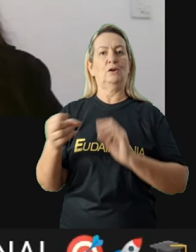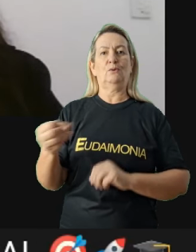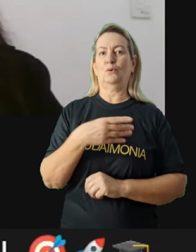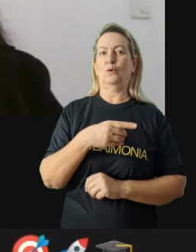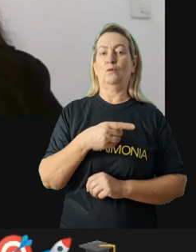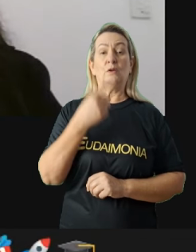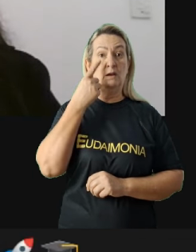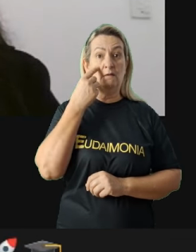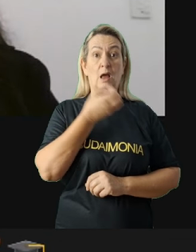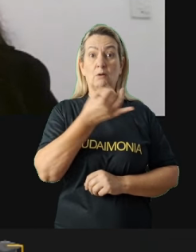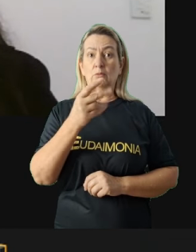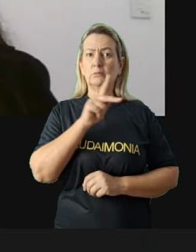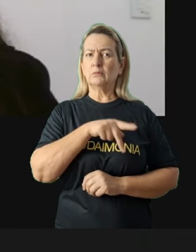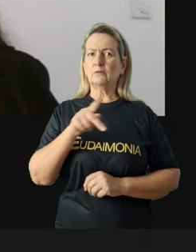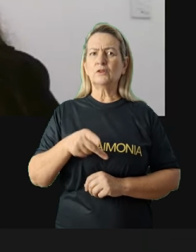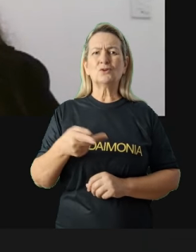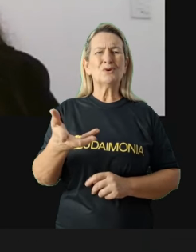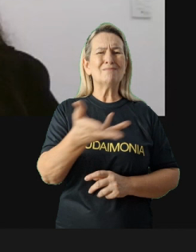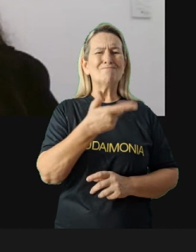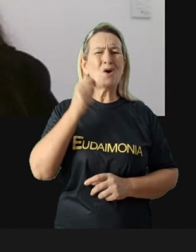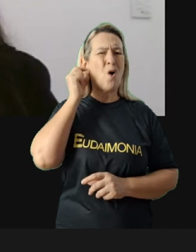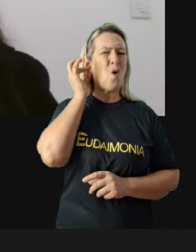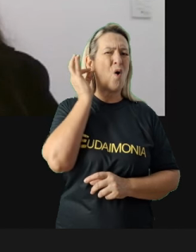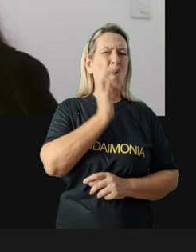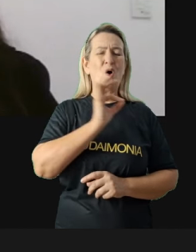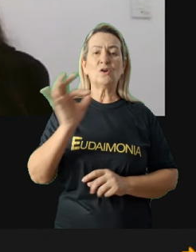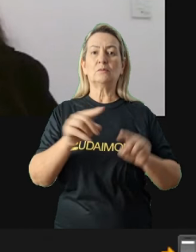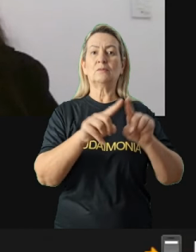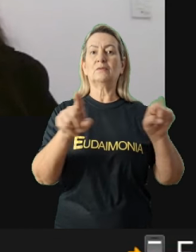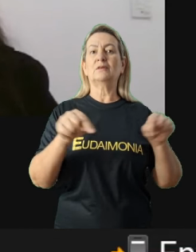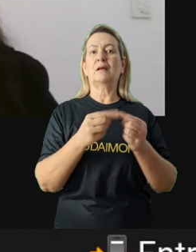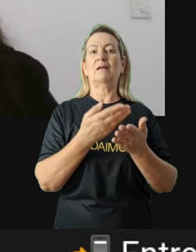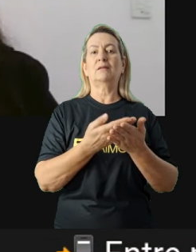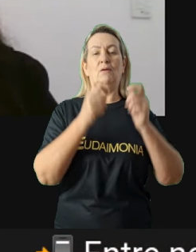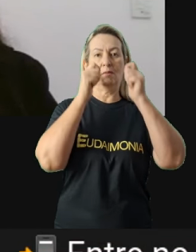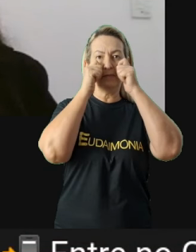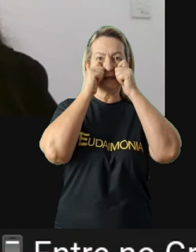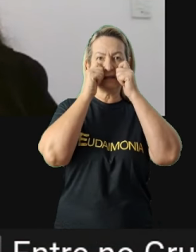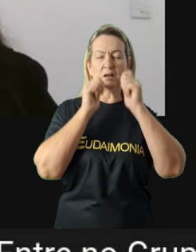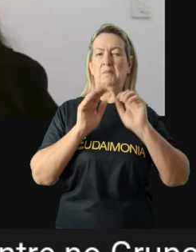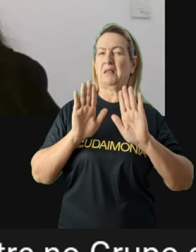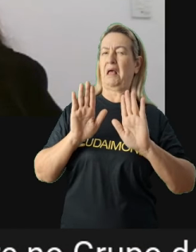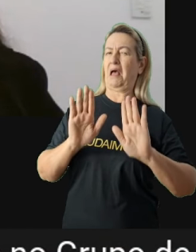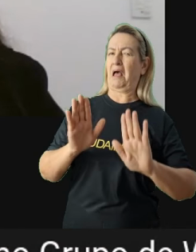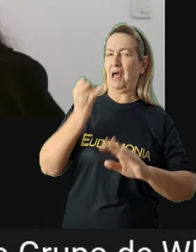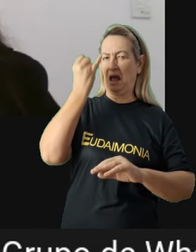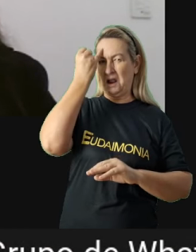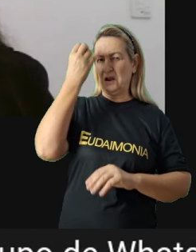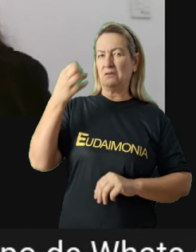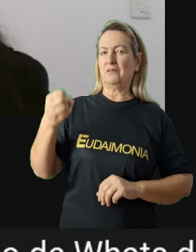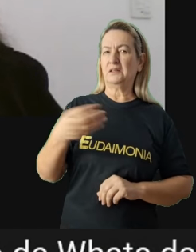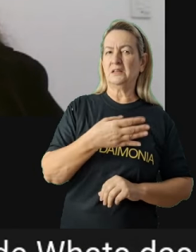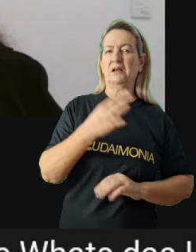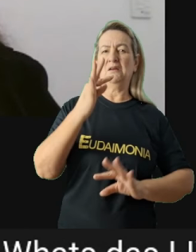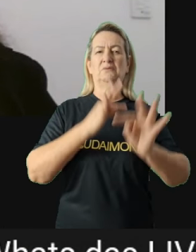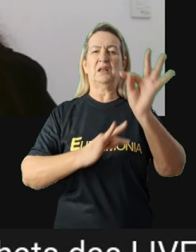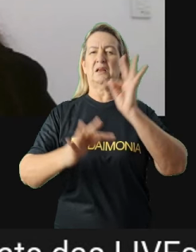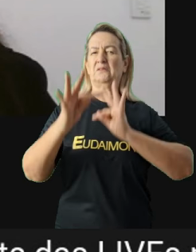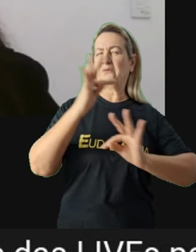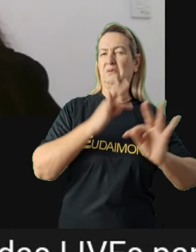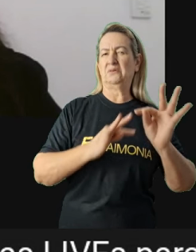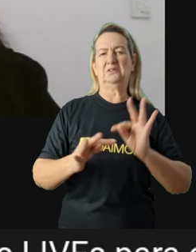determinados modelos. Então, você vai ver professores que são excelentes em sala de aula, mas eles acreditam que essa história